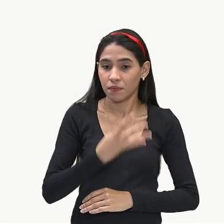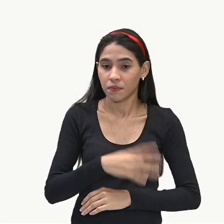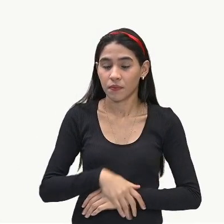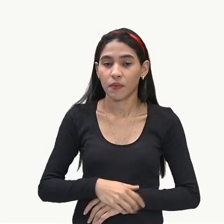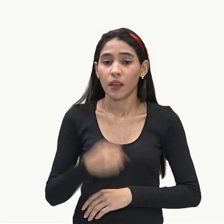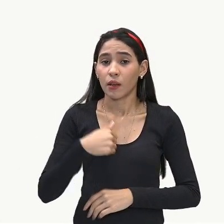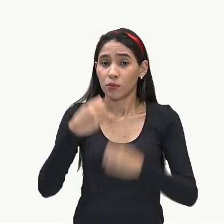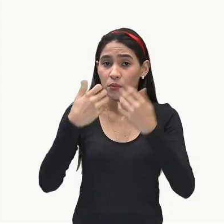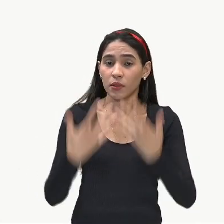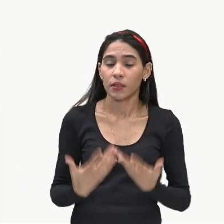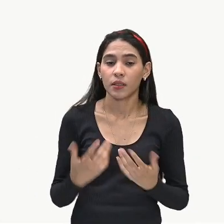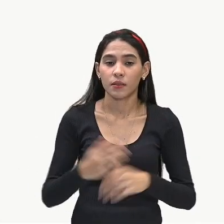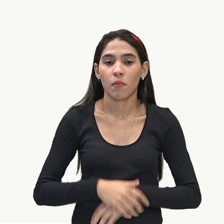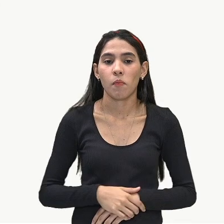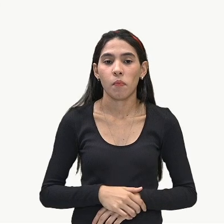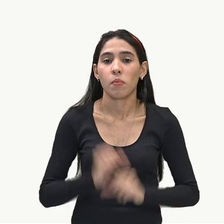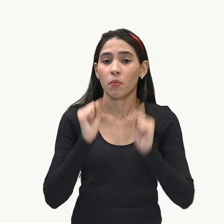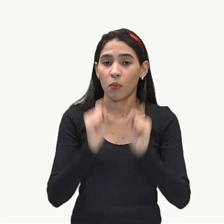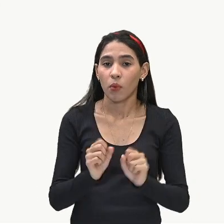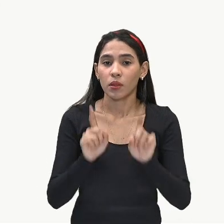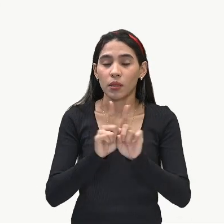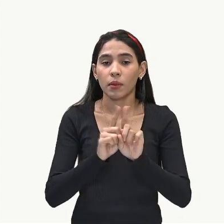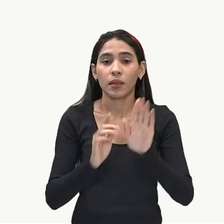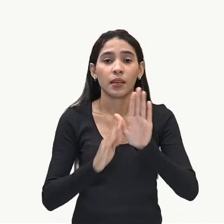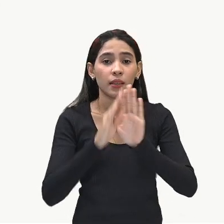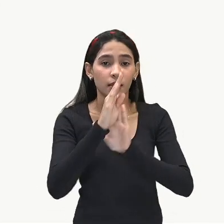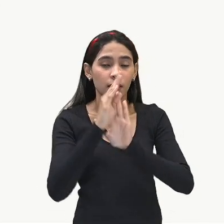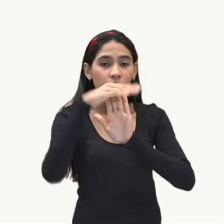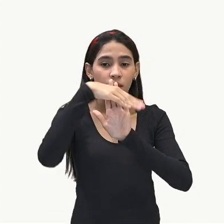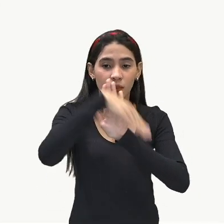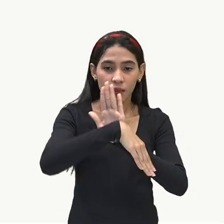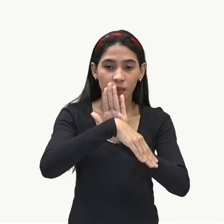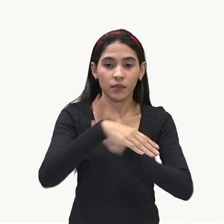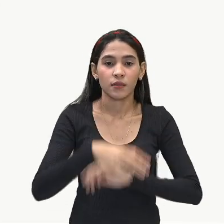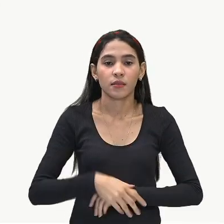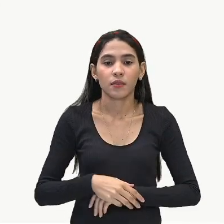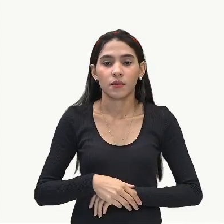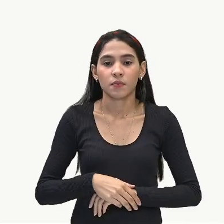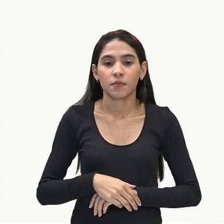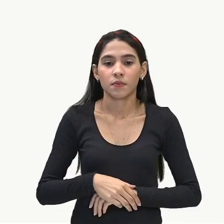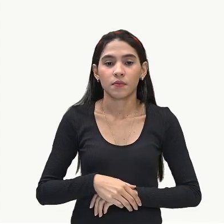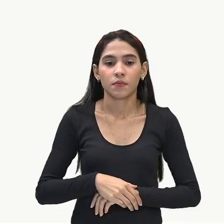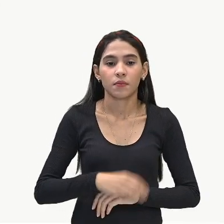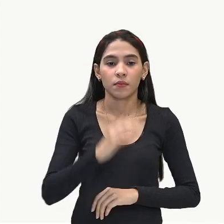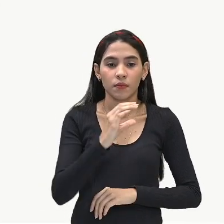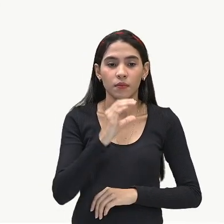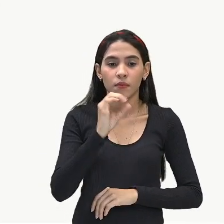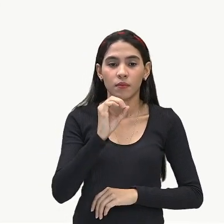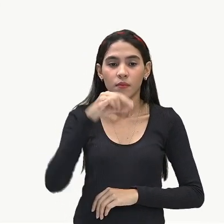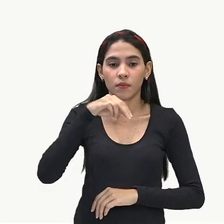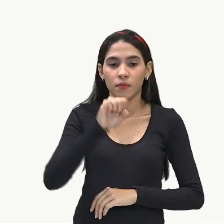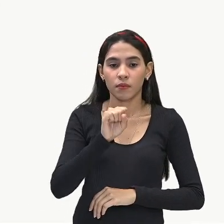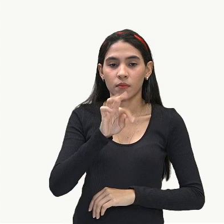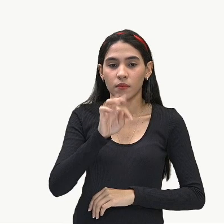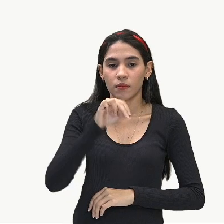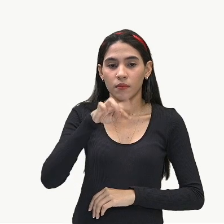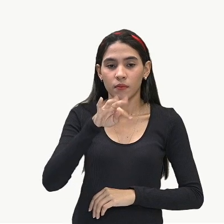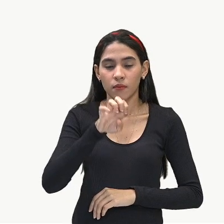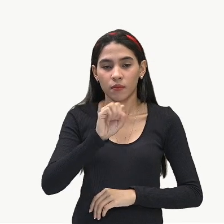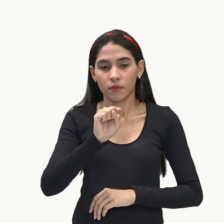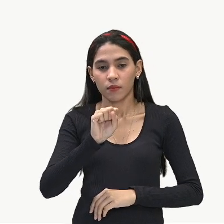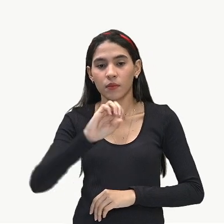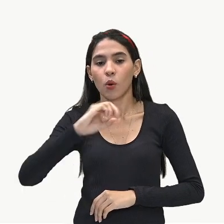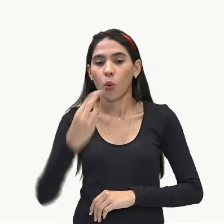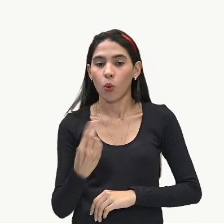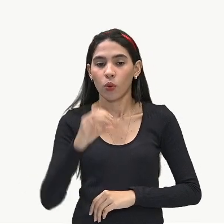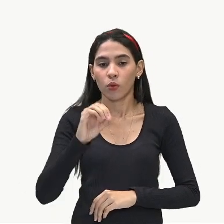para vocês que elas podem ser crescentes, decrescentes, constantes ou oscilantes,